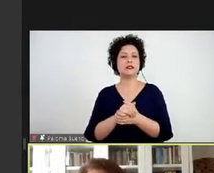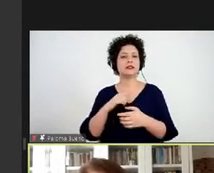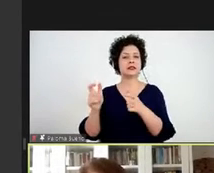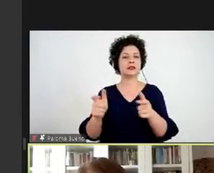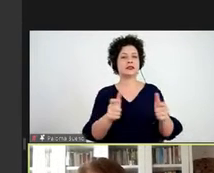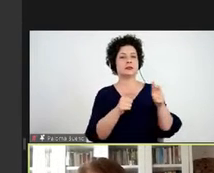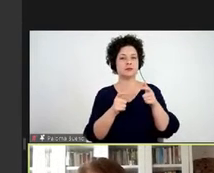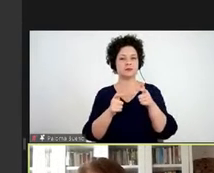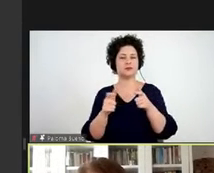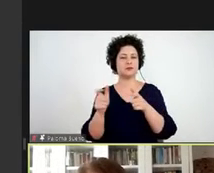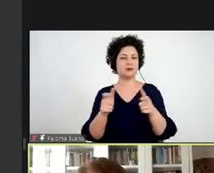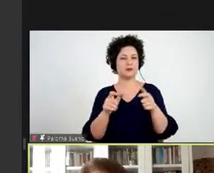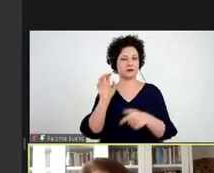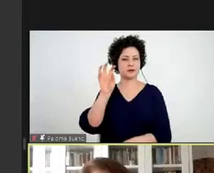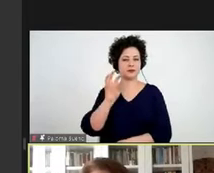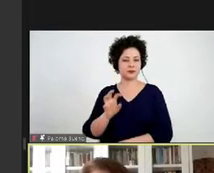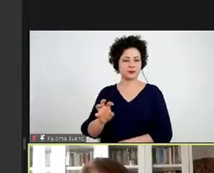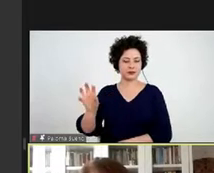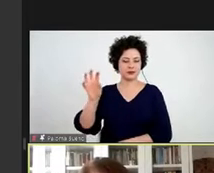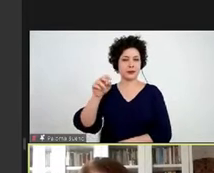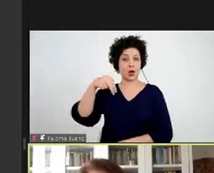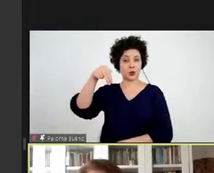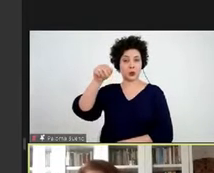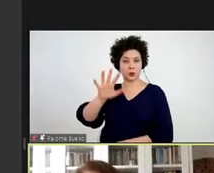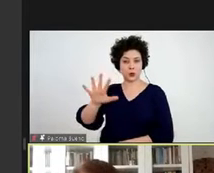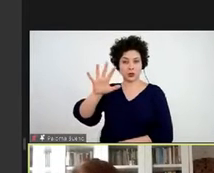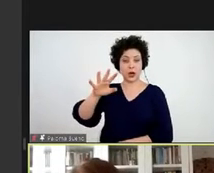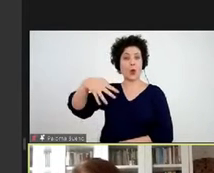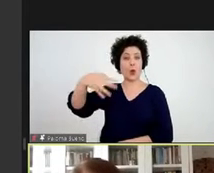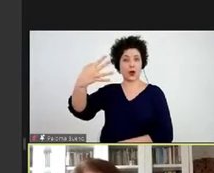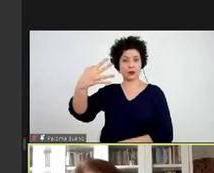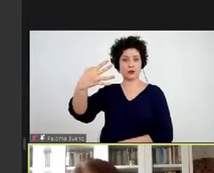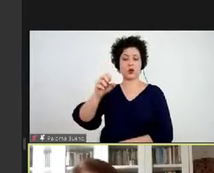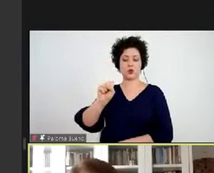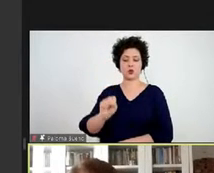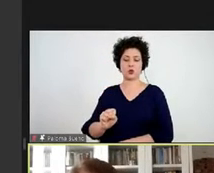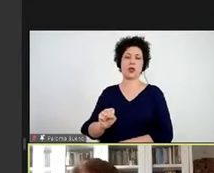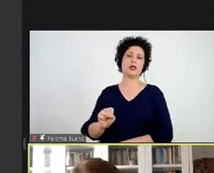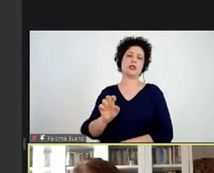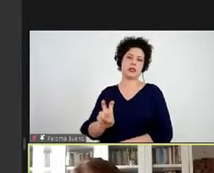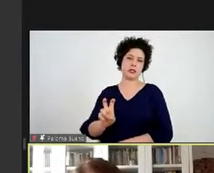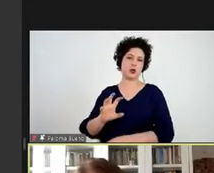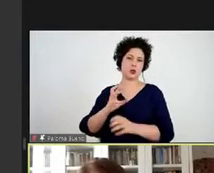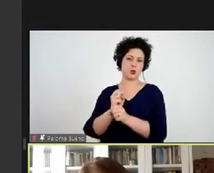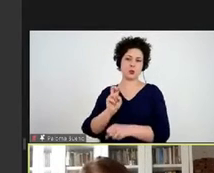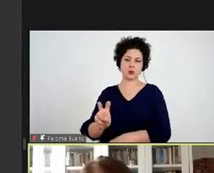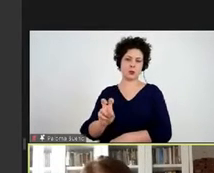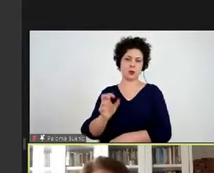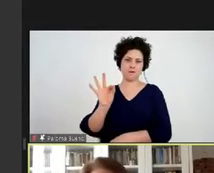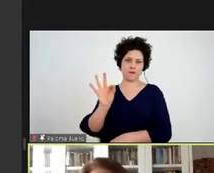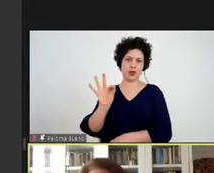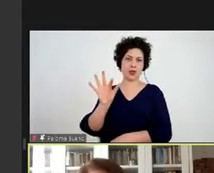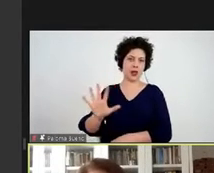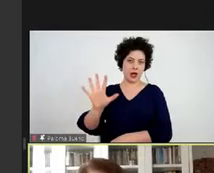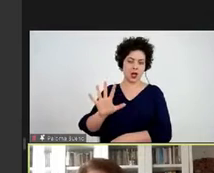espaços localizados no Nordeste, 4, no Sudeste, 5, entre os federais, e 1